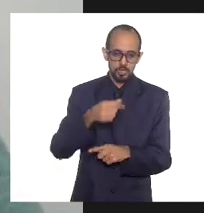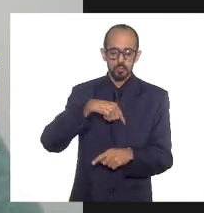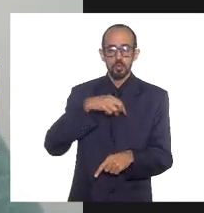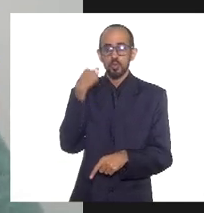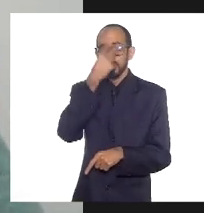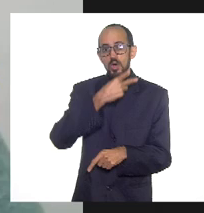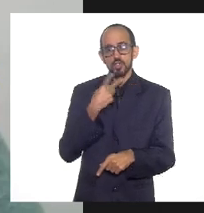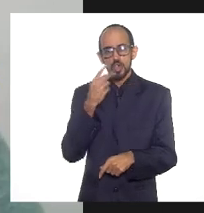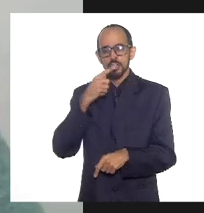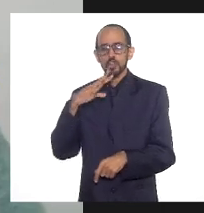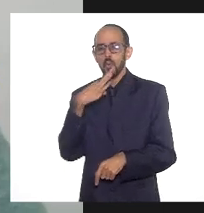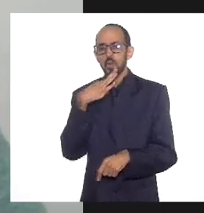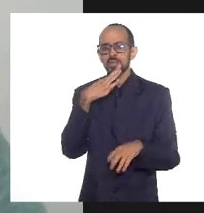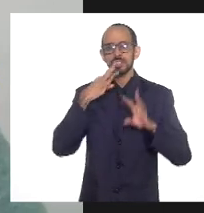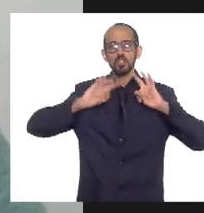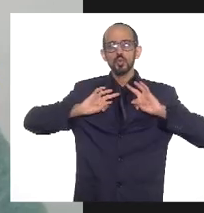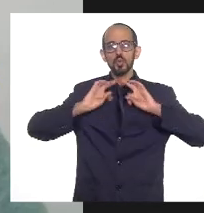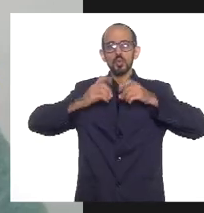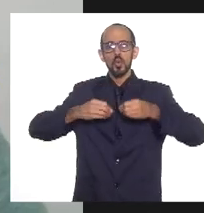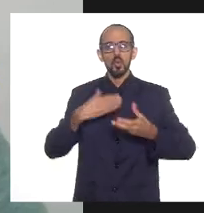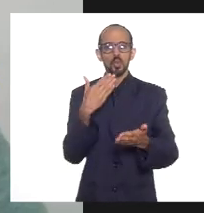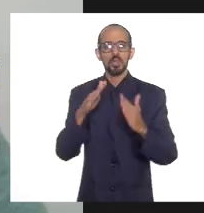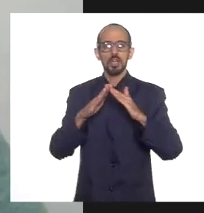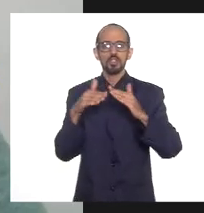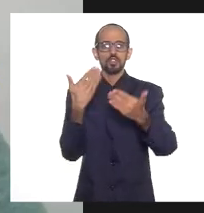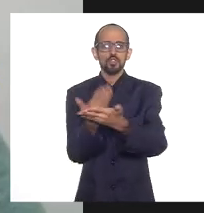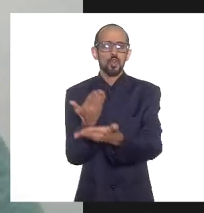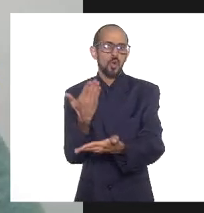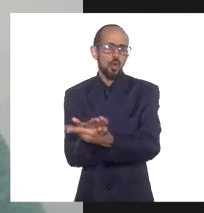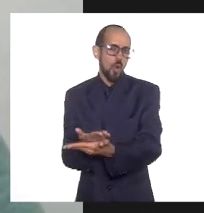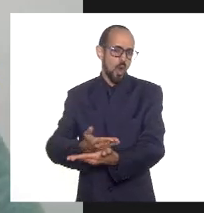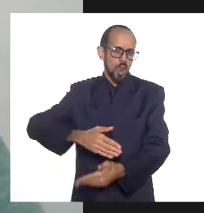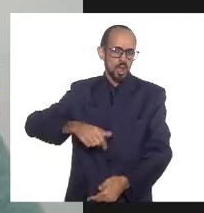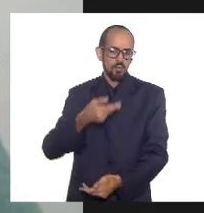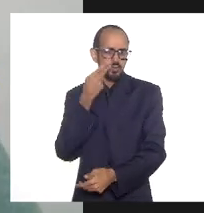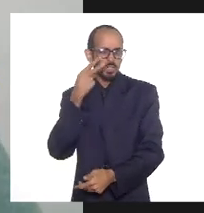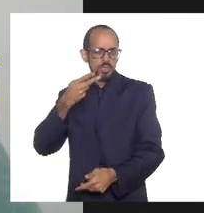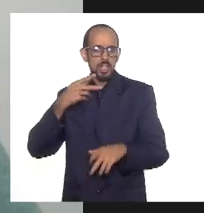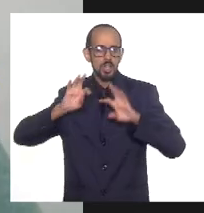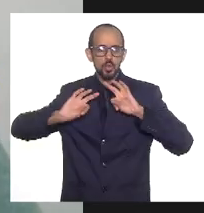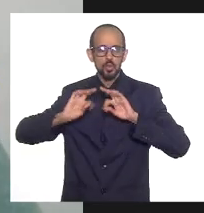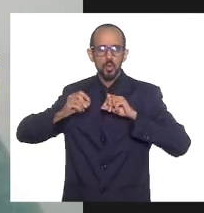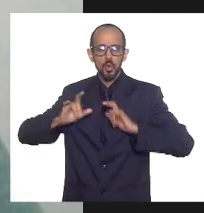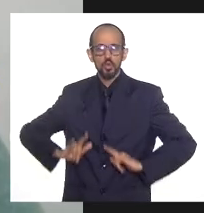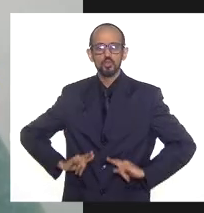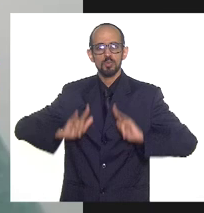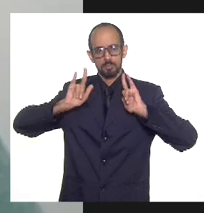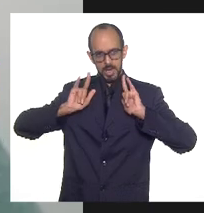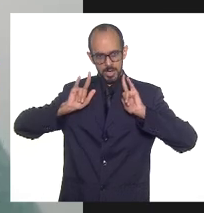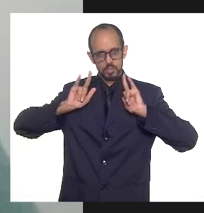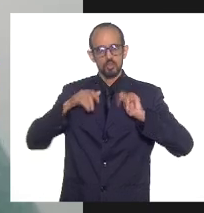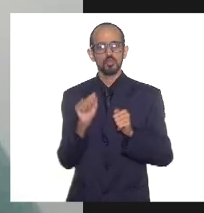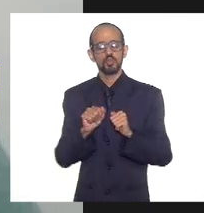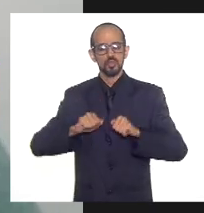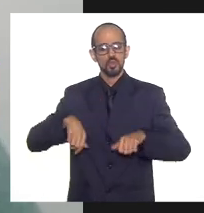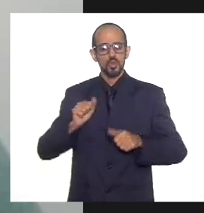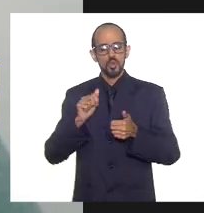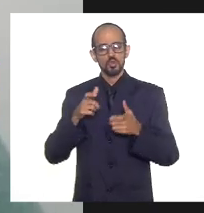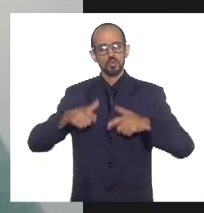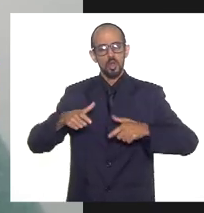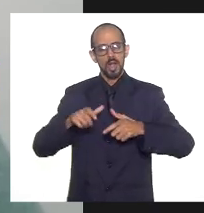Instituto, conheci toda a proposta do Instituto, visitei toda a parte de prédios, a parte